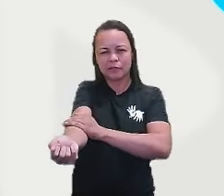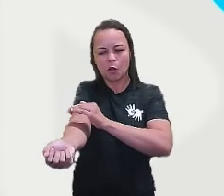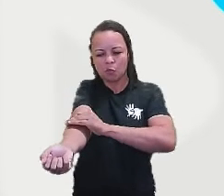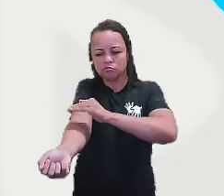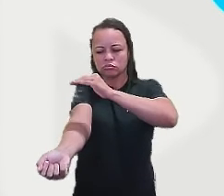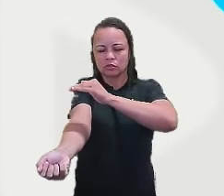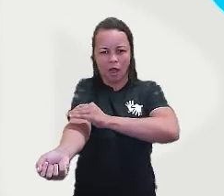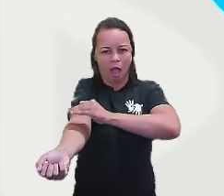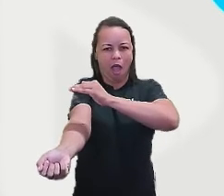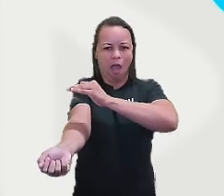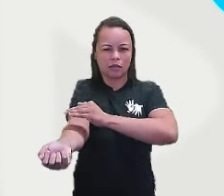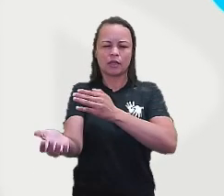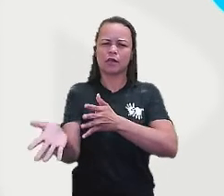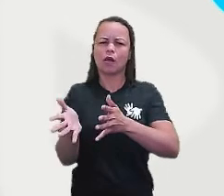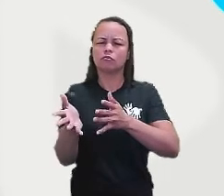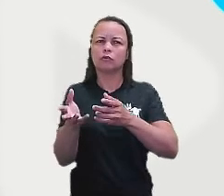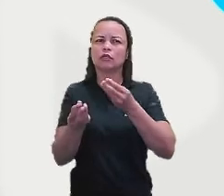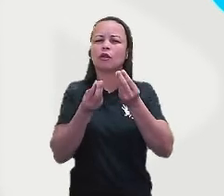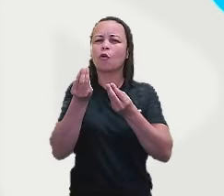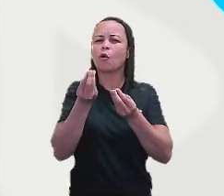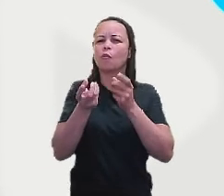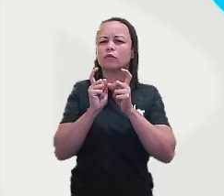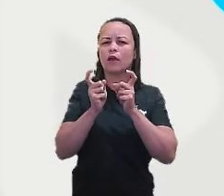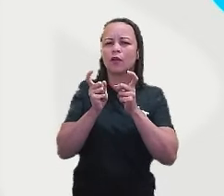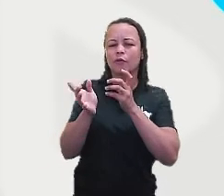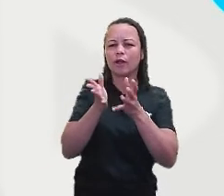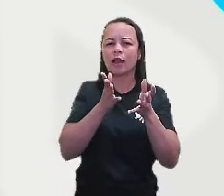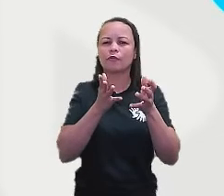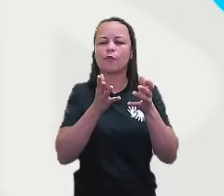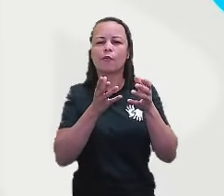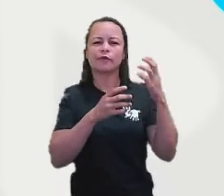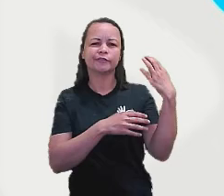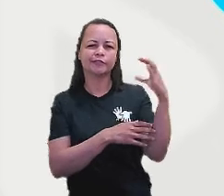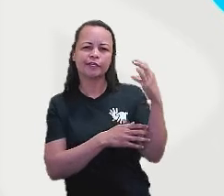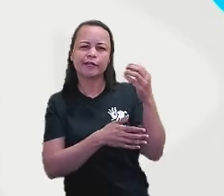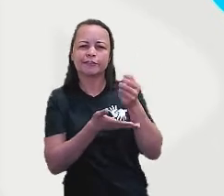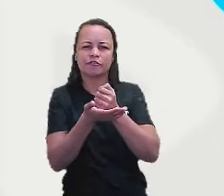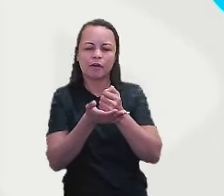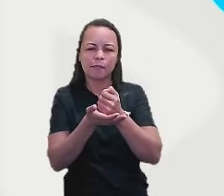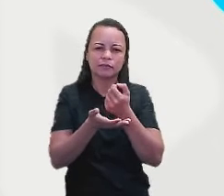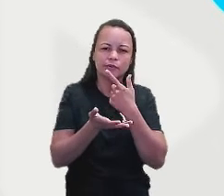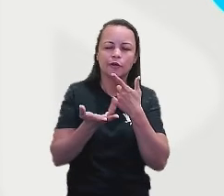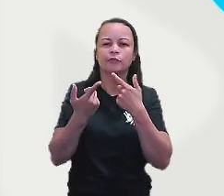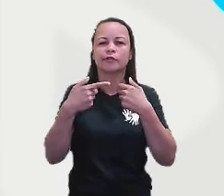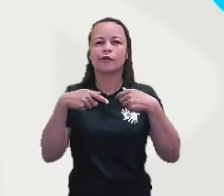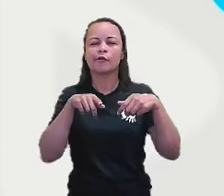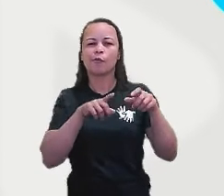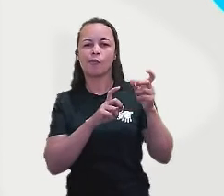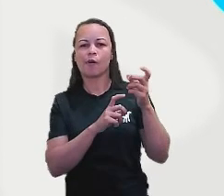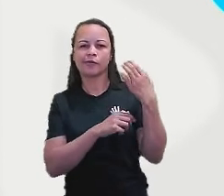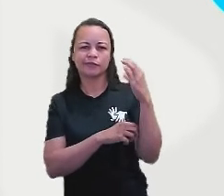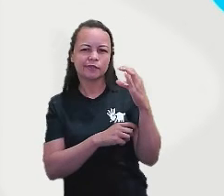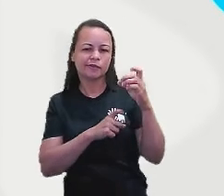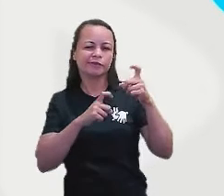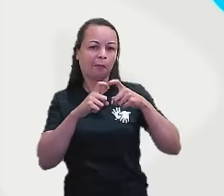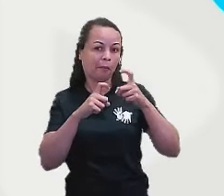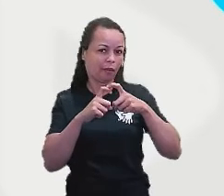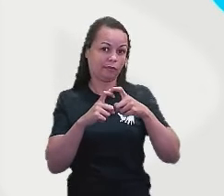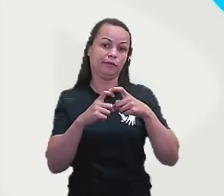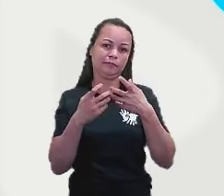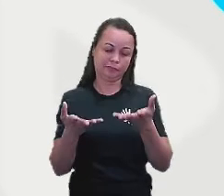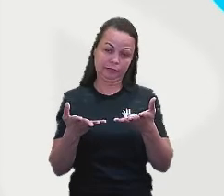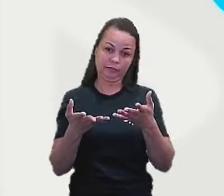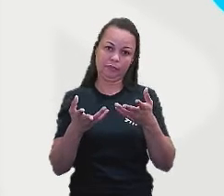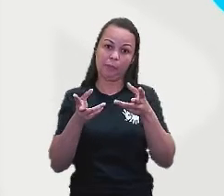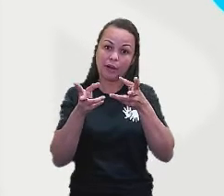penso em controle da pressão arterial, não tem como não dialogar com a ciência farmacêutica, com a ciência médica. Então, presta atenção, porque é um assunto